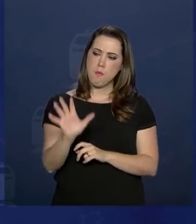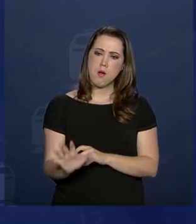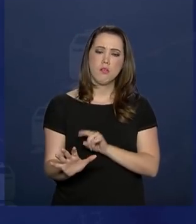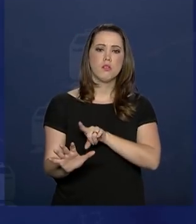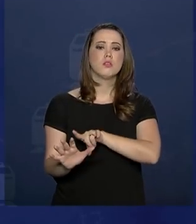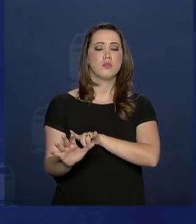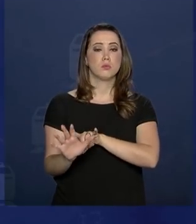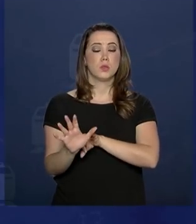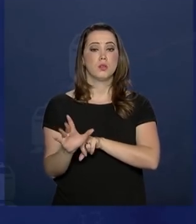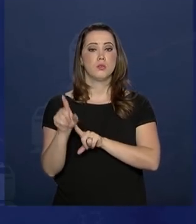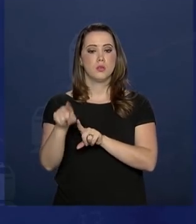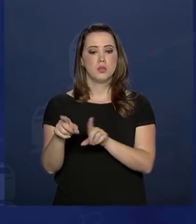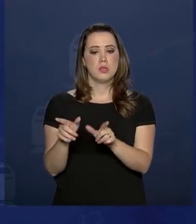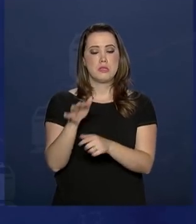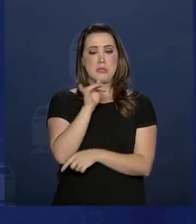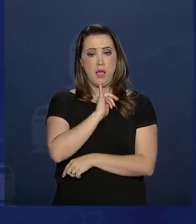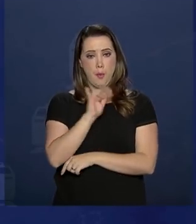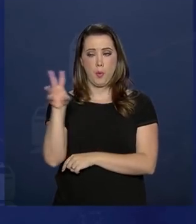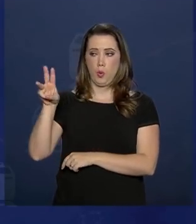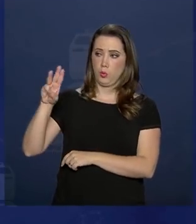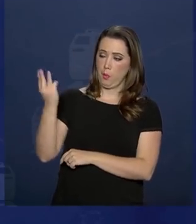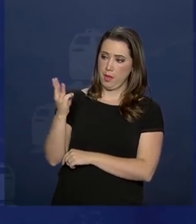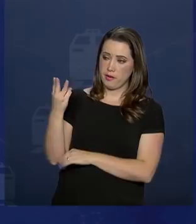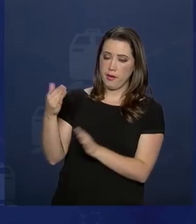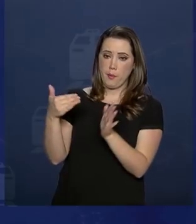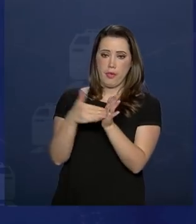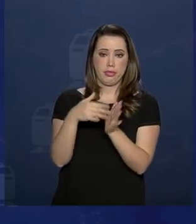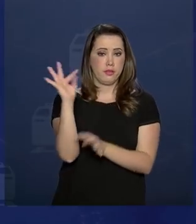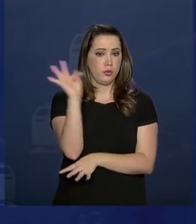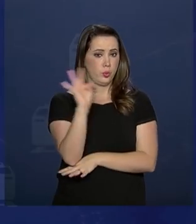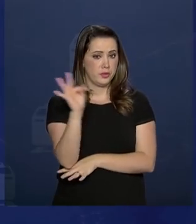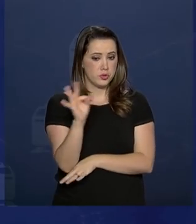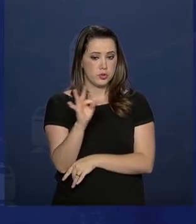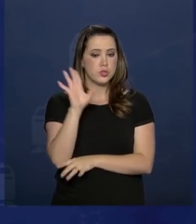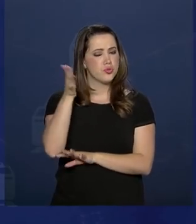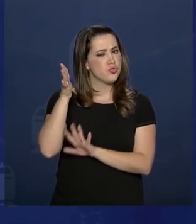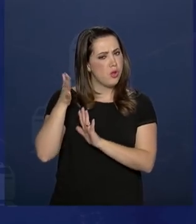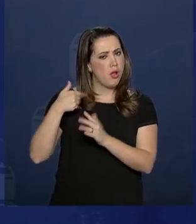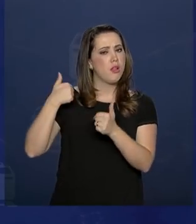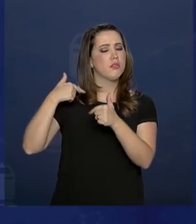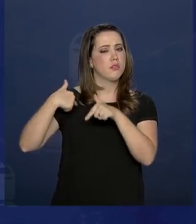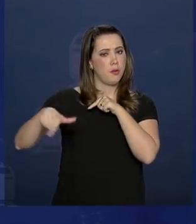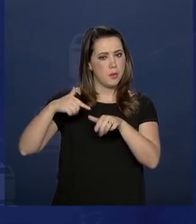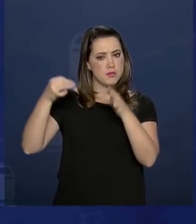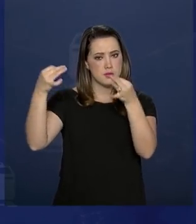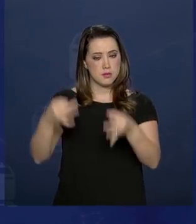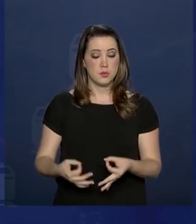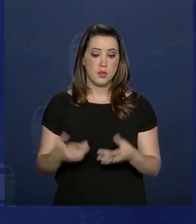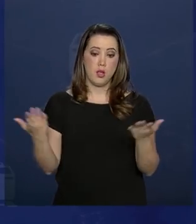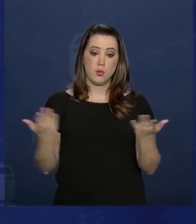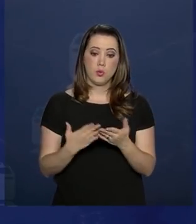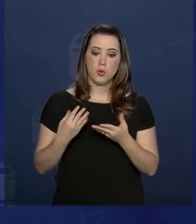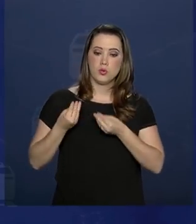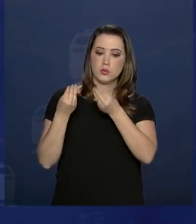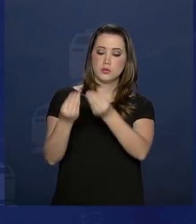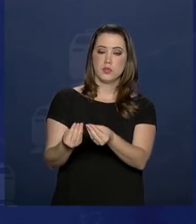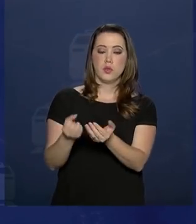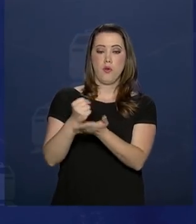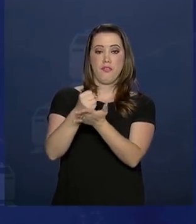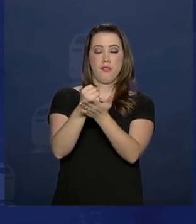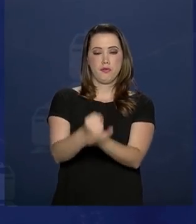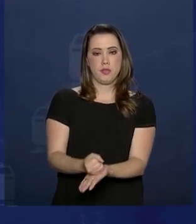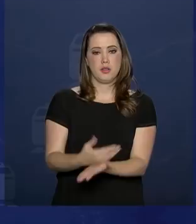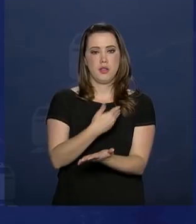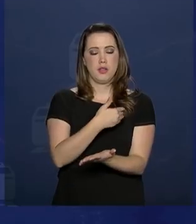O trecho entre Açailândia, no Maranhão, e Porto Nacional, no Tocantins, já está em operação. Agora, foi concedido à iniciativa